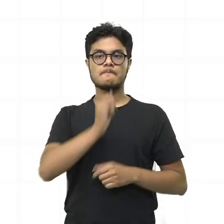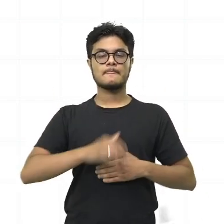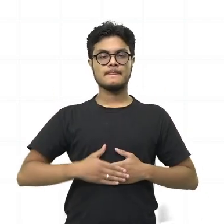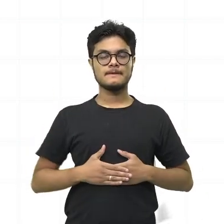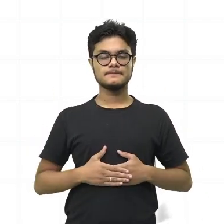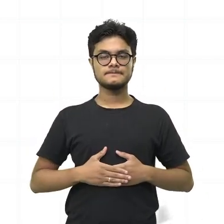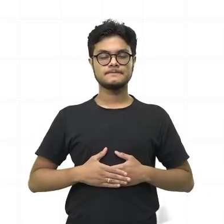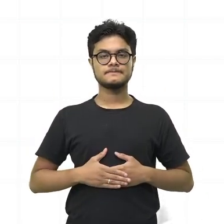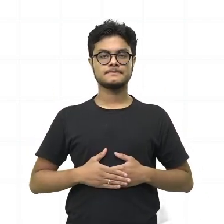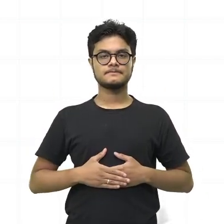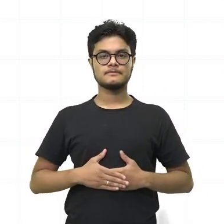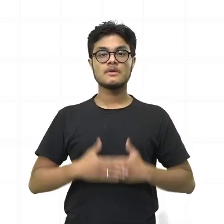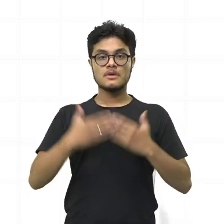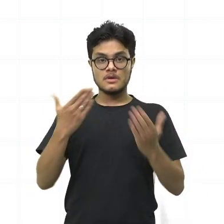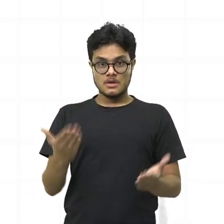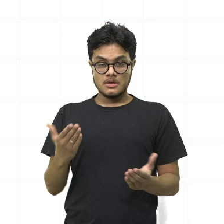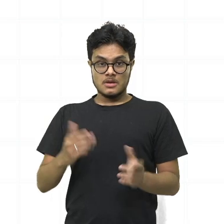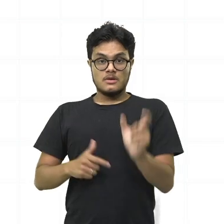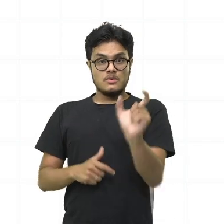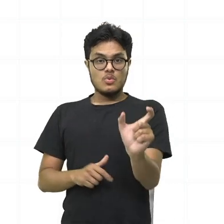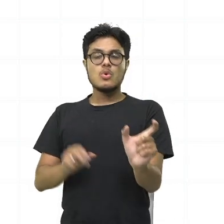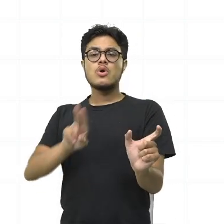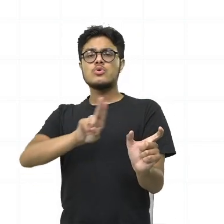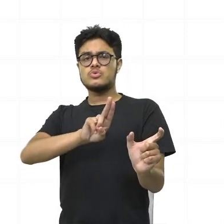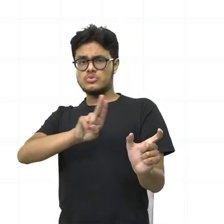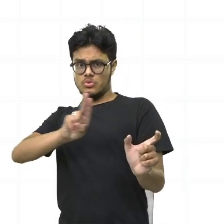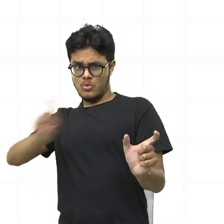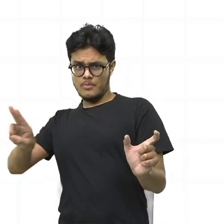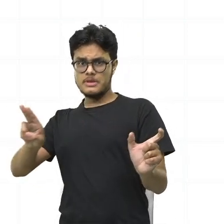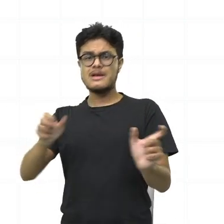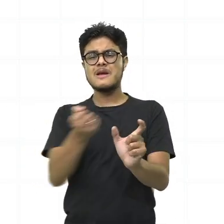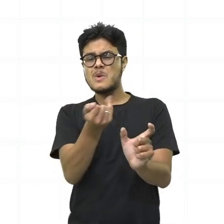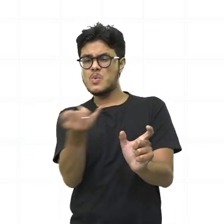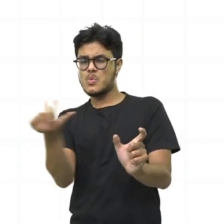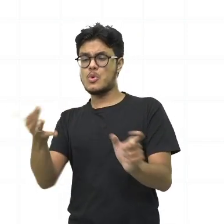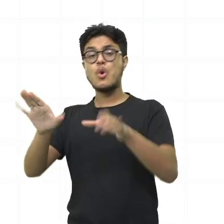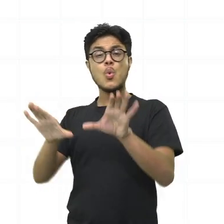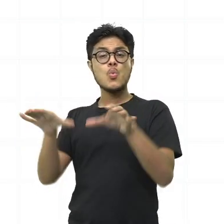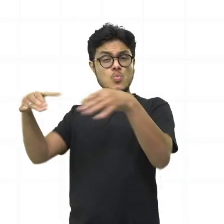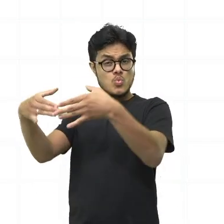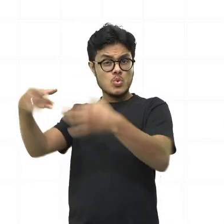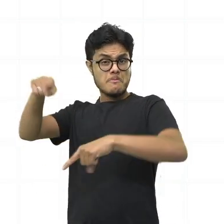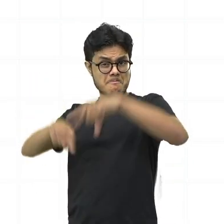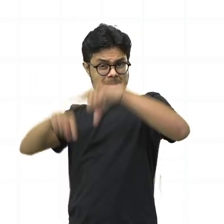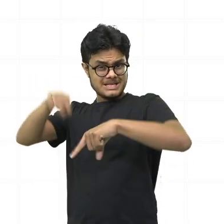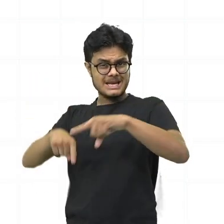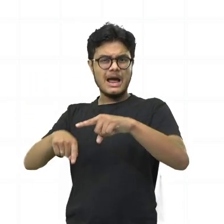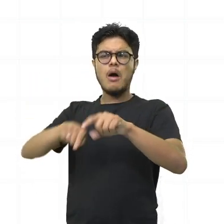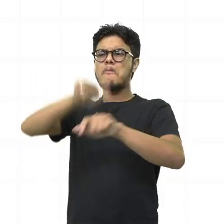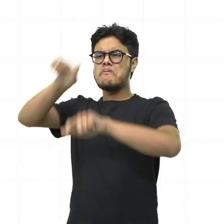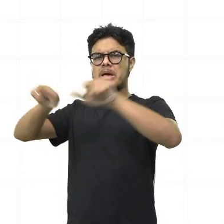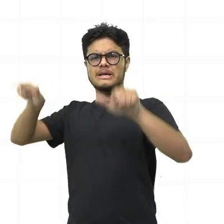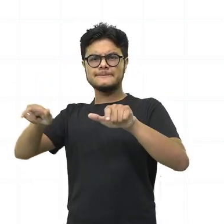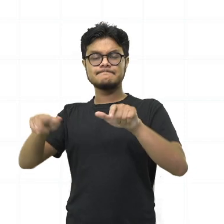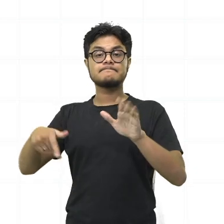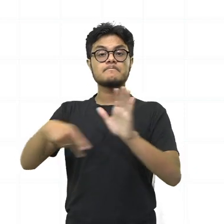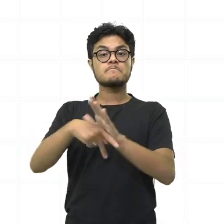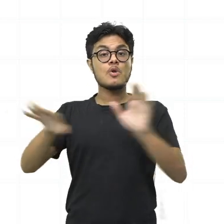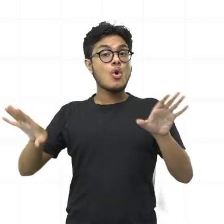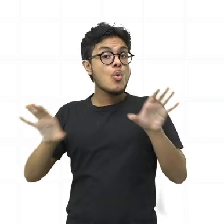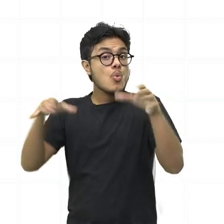dá a uma coleção ou a um conjunto de seres ou de objetos de uma